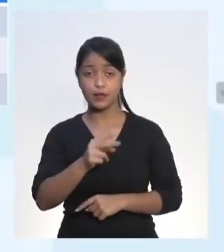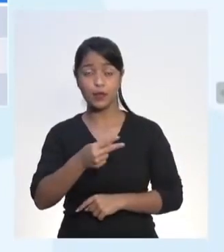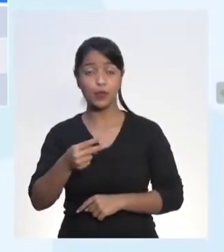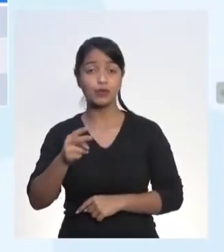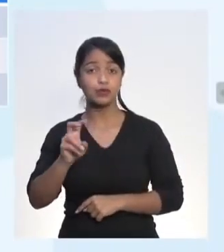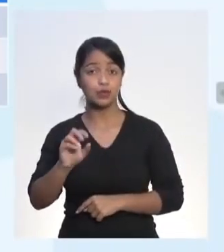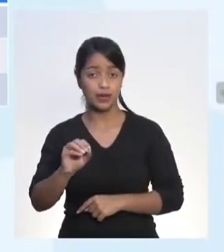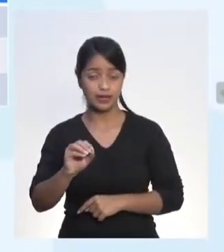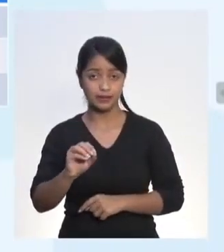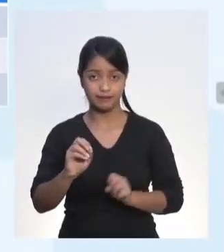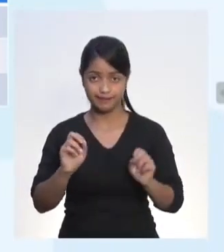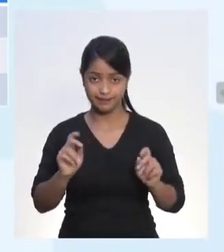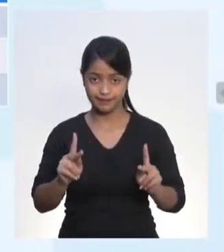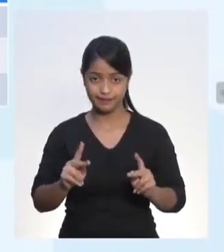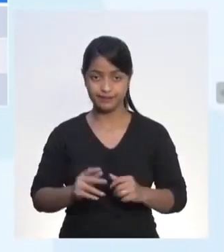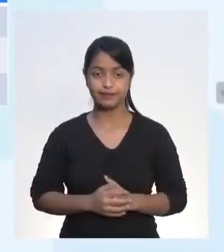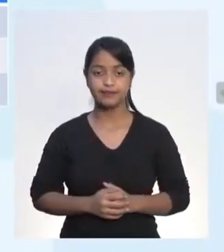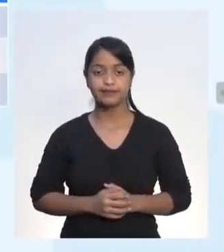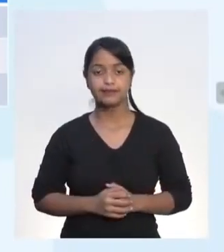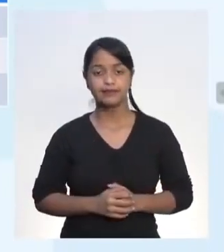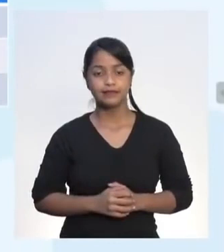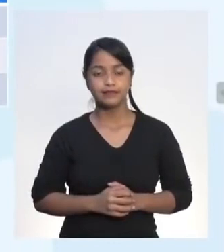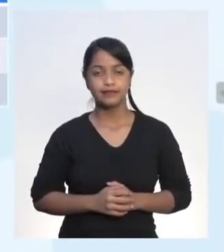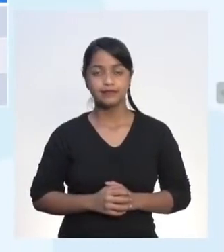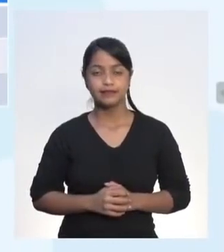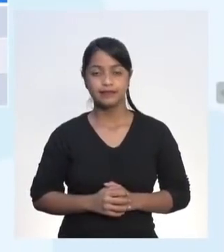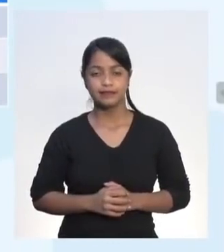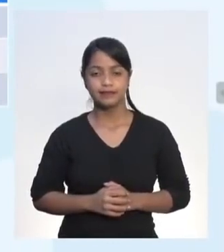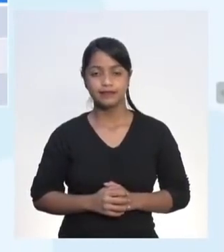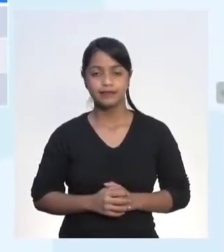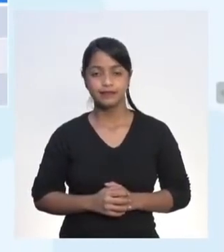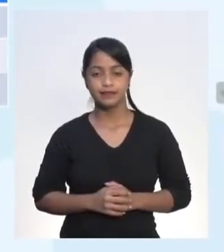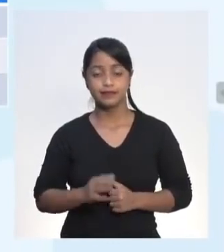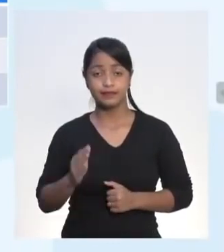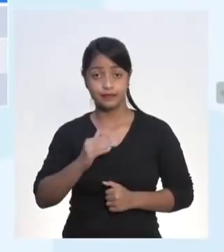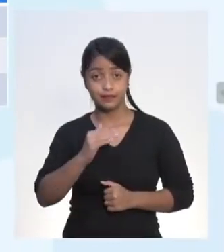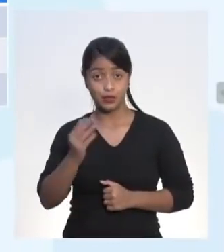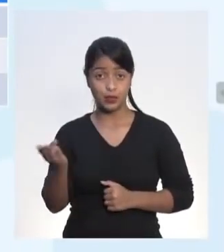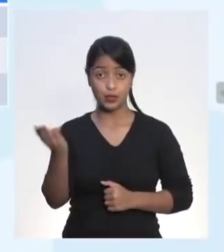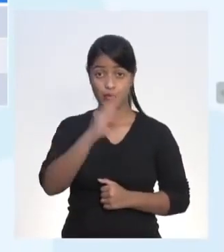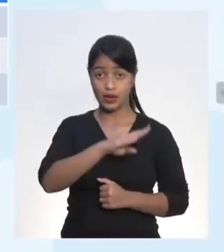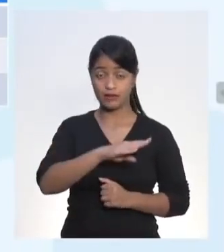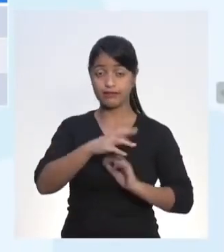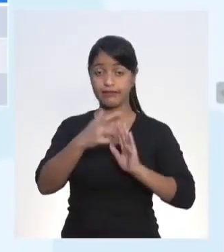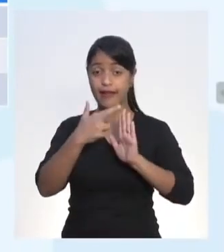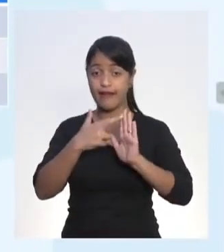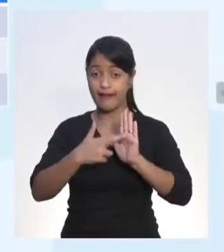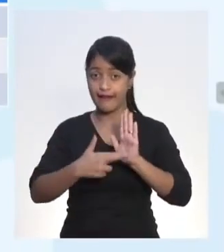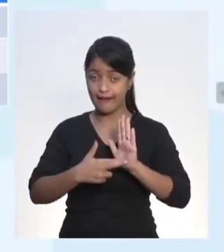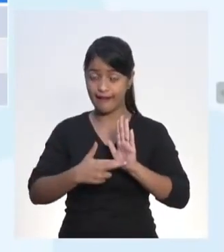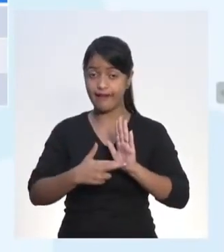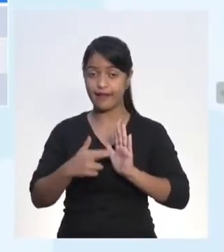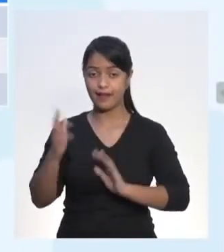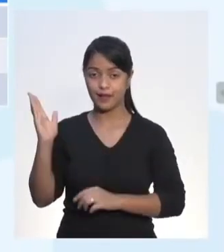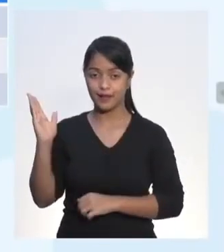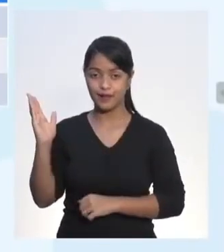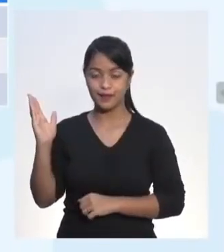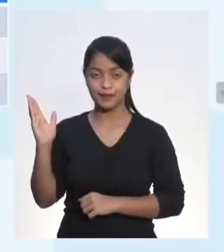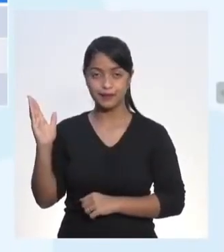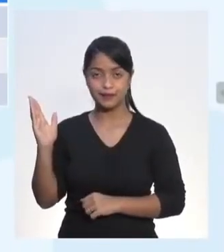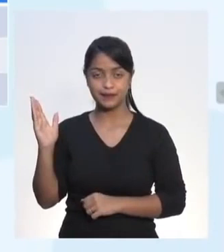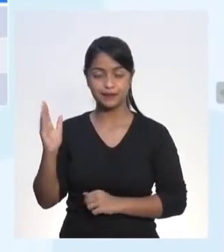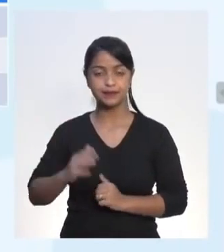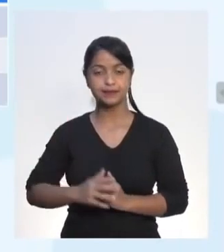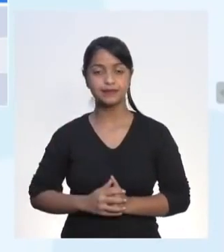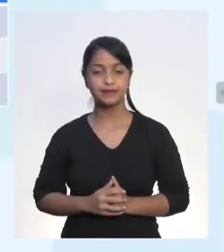50. Ok. No outro, aqui é uma regra, né? Olha que Sim. legal, né? Eu tenho que fazer uma regra de sinal aqui. Então, eu